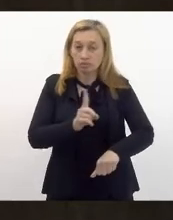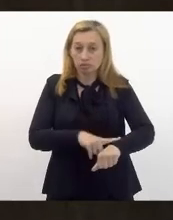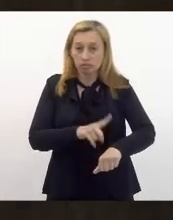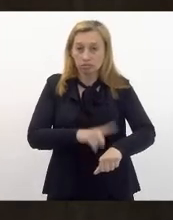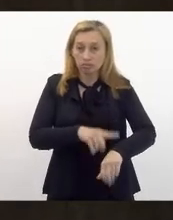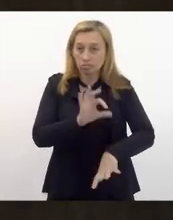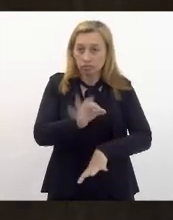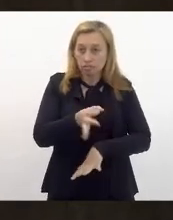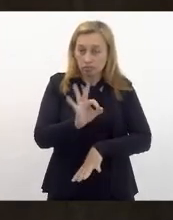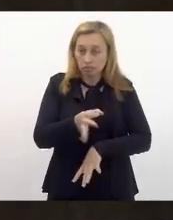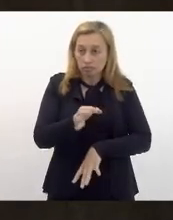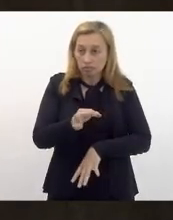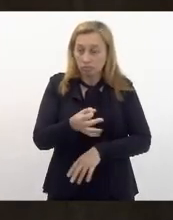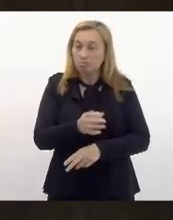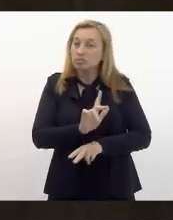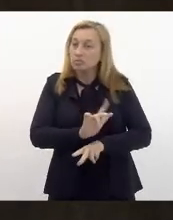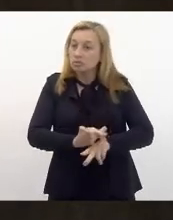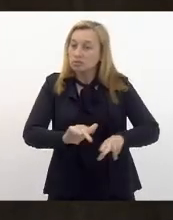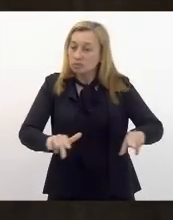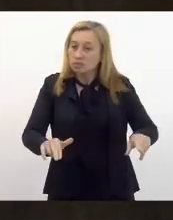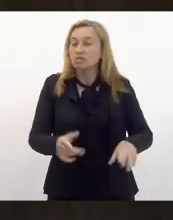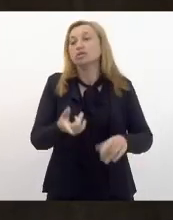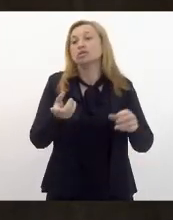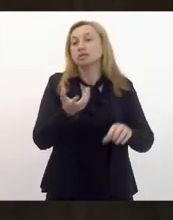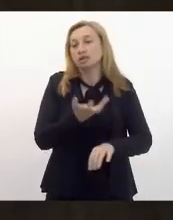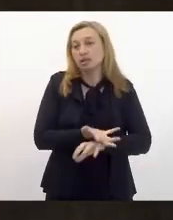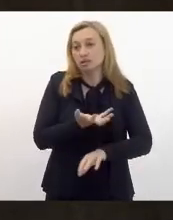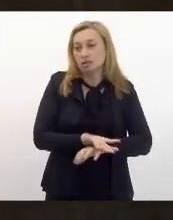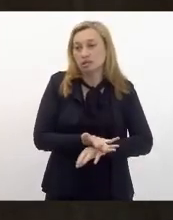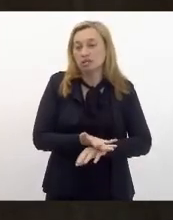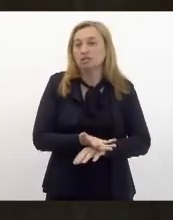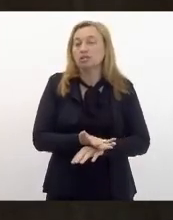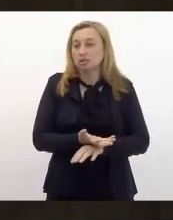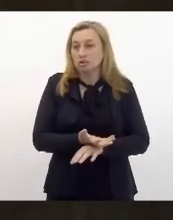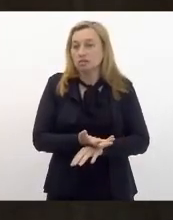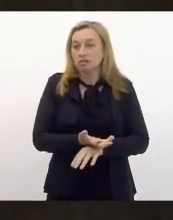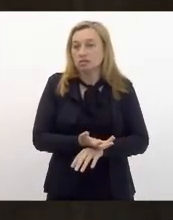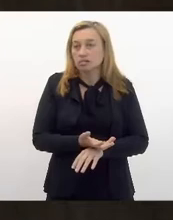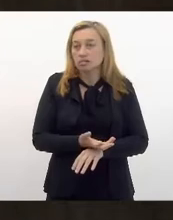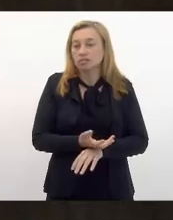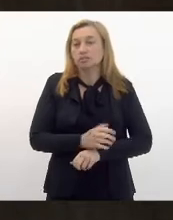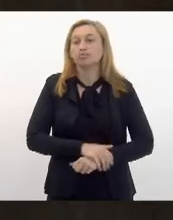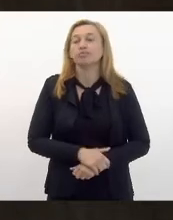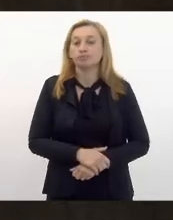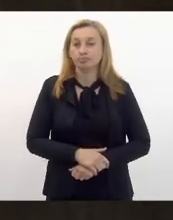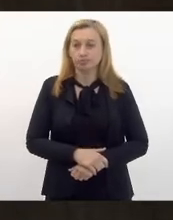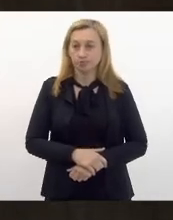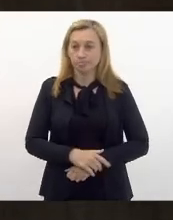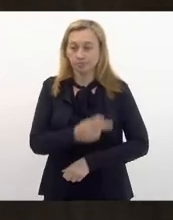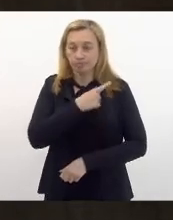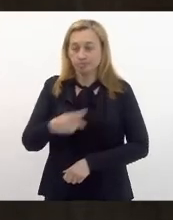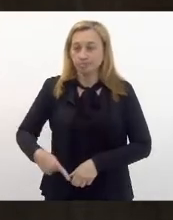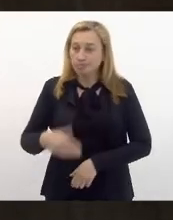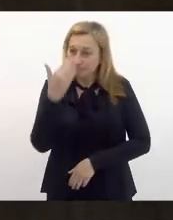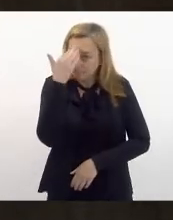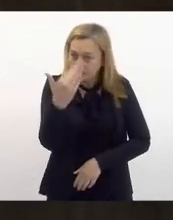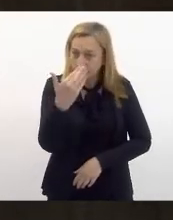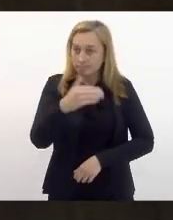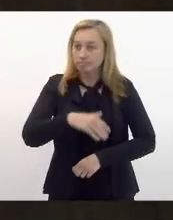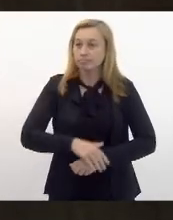com diversas matérias paralelas no no contra-fluxo presidente muito